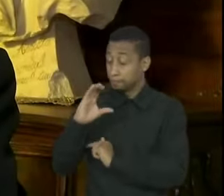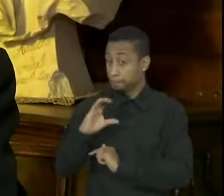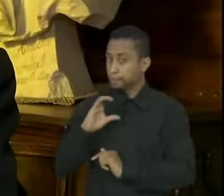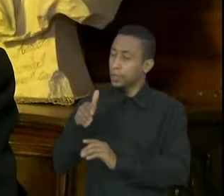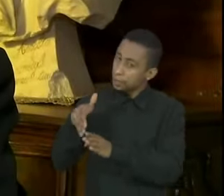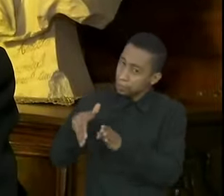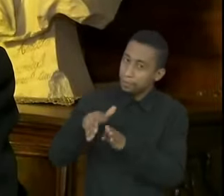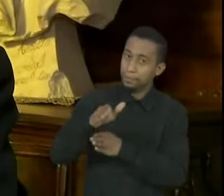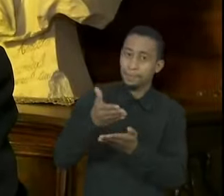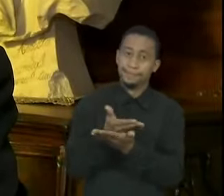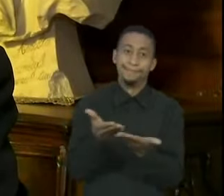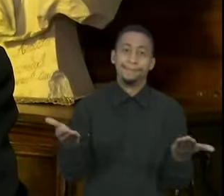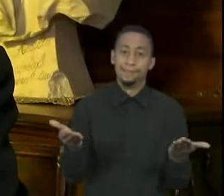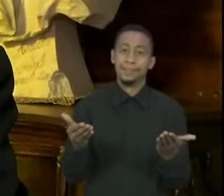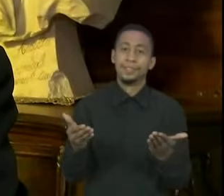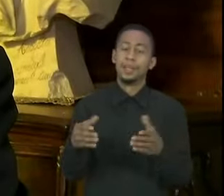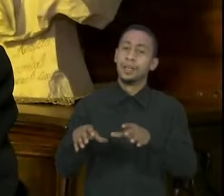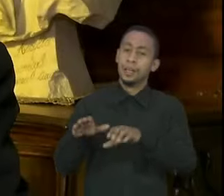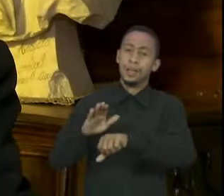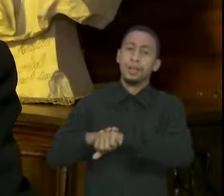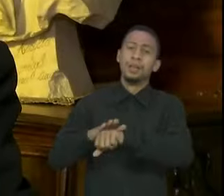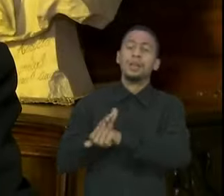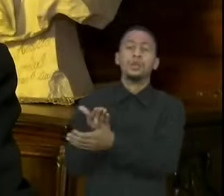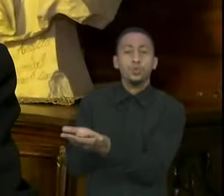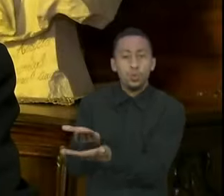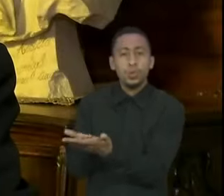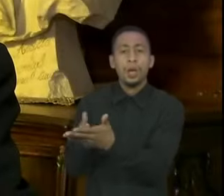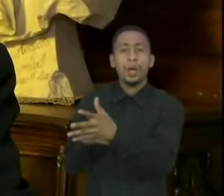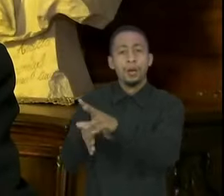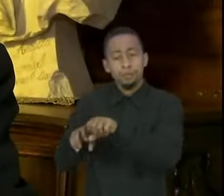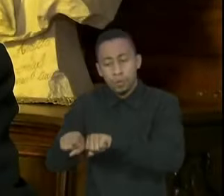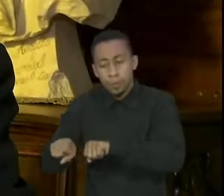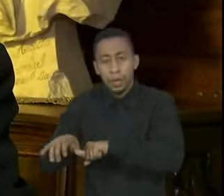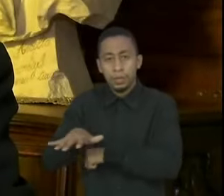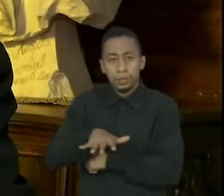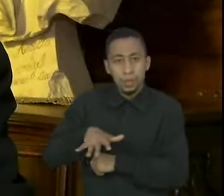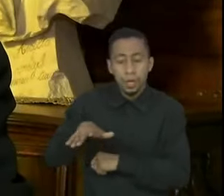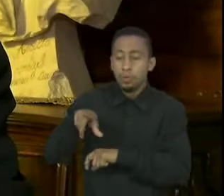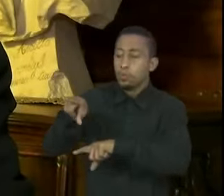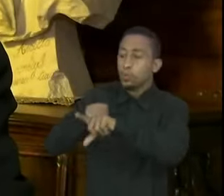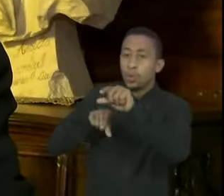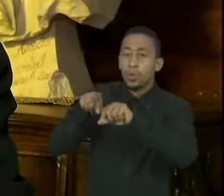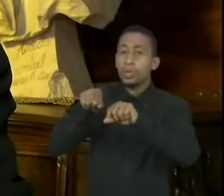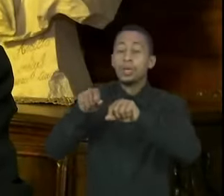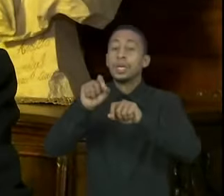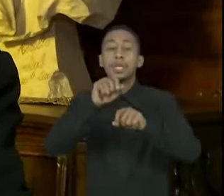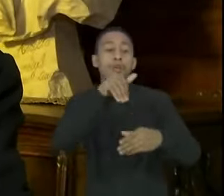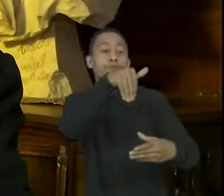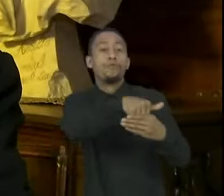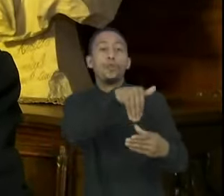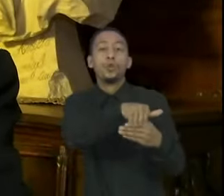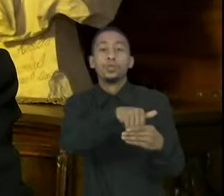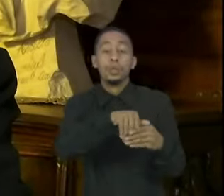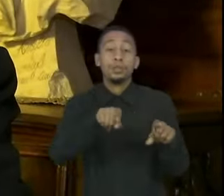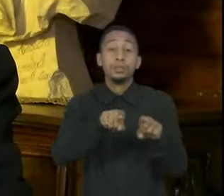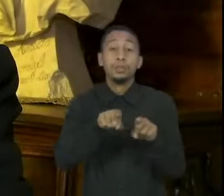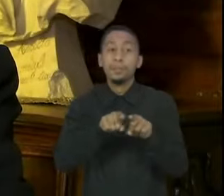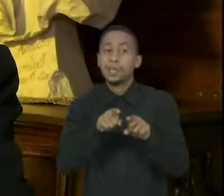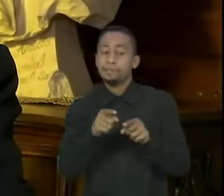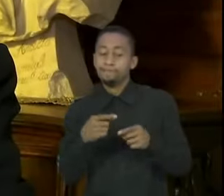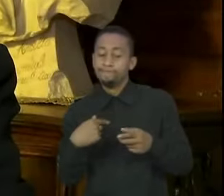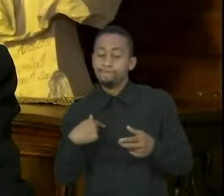melhor formação melhor escolha o melhor observação dos candidatos se eles têm determinadas tendências